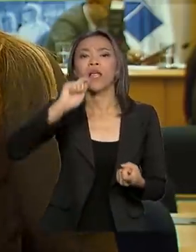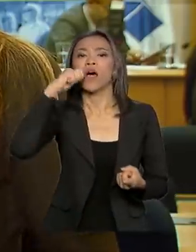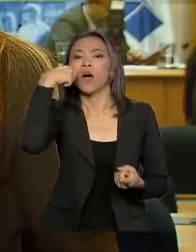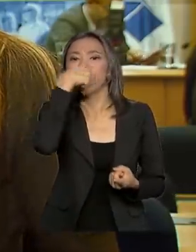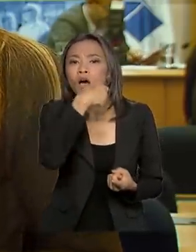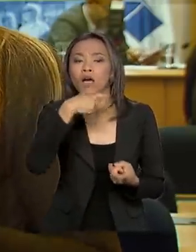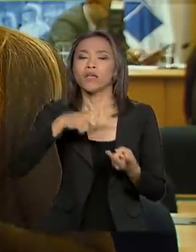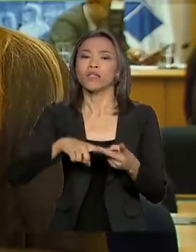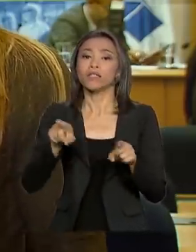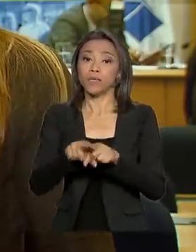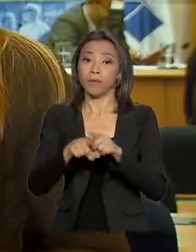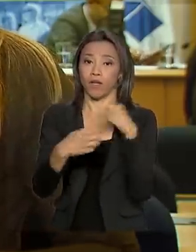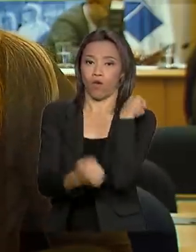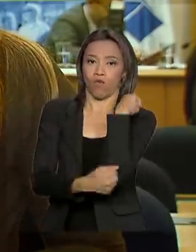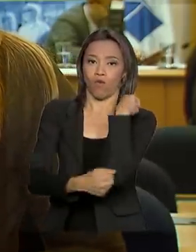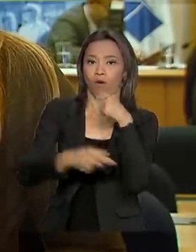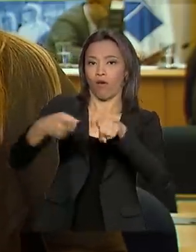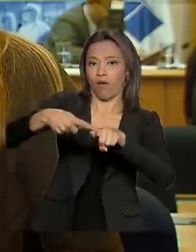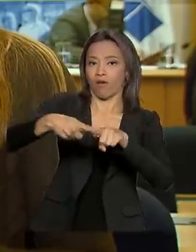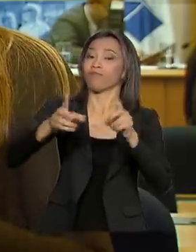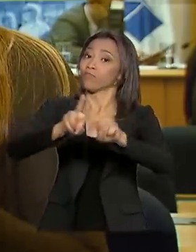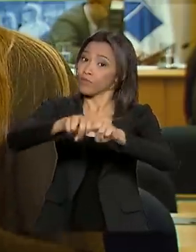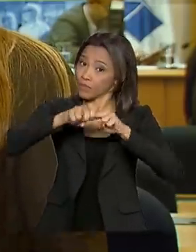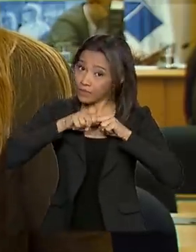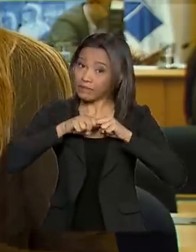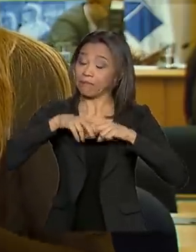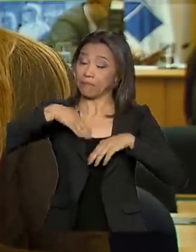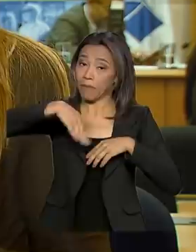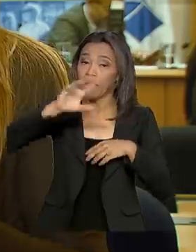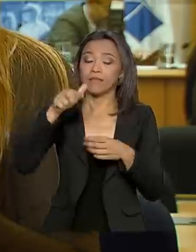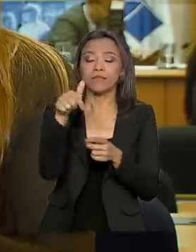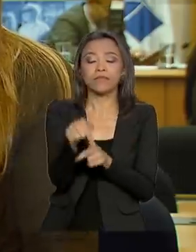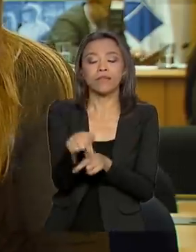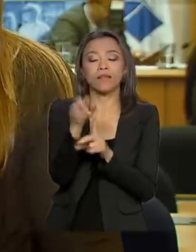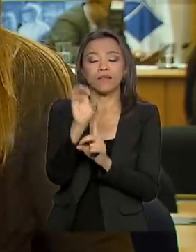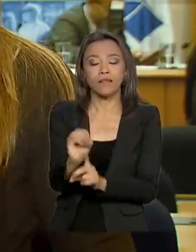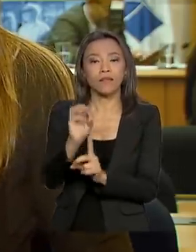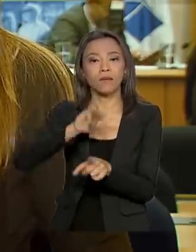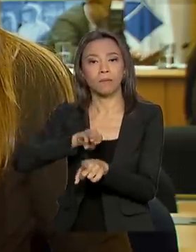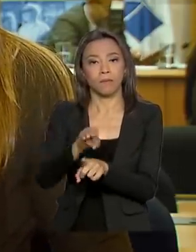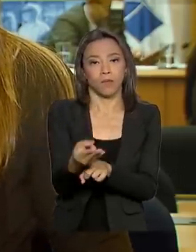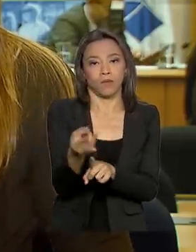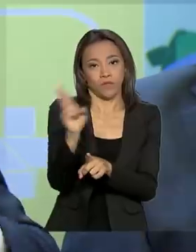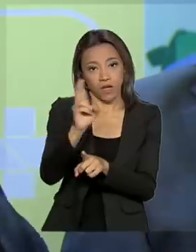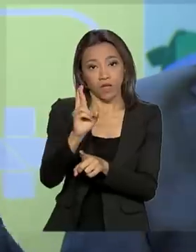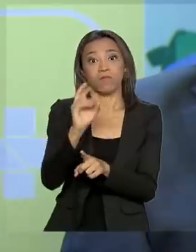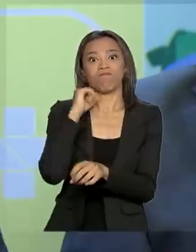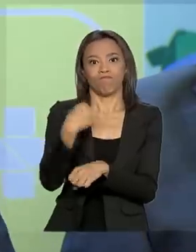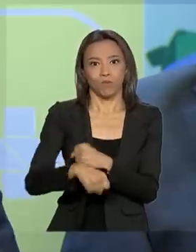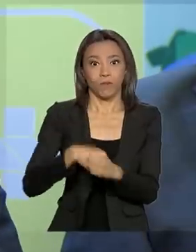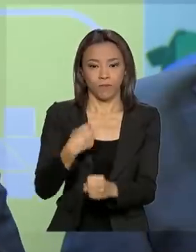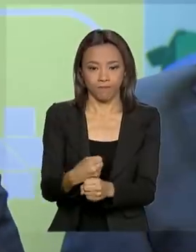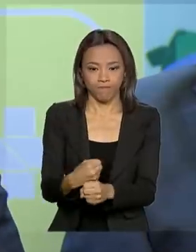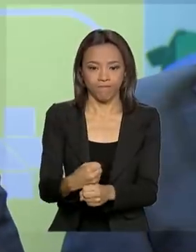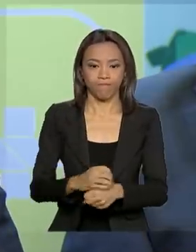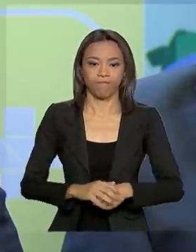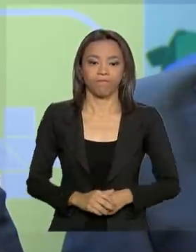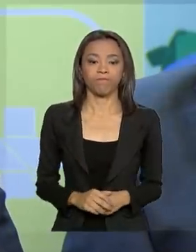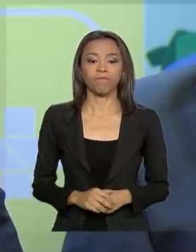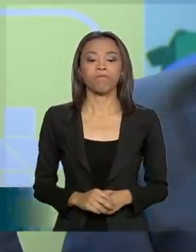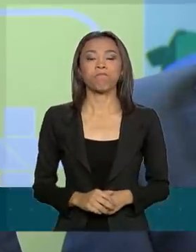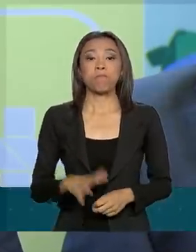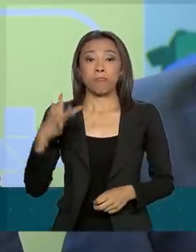ortopedia. Por isso, serão investidos mais de 70 milhões de reais por ano. A saúde bucal